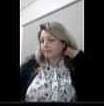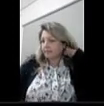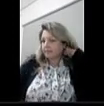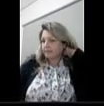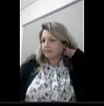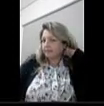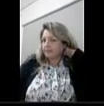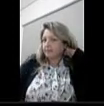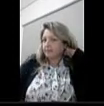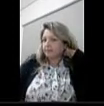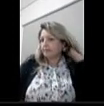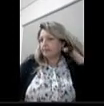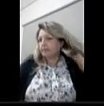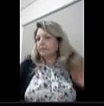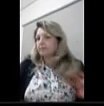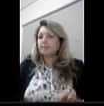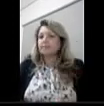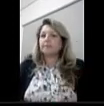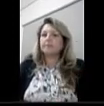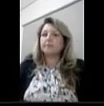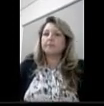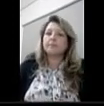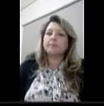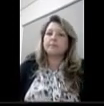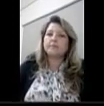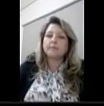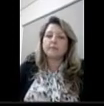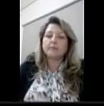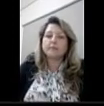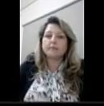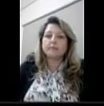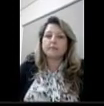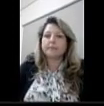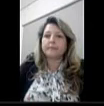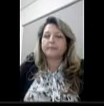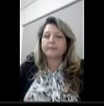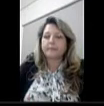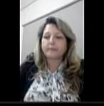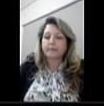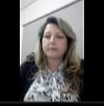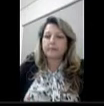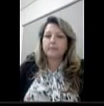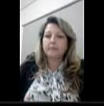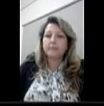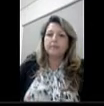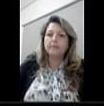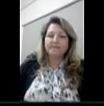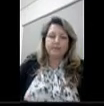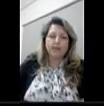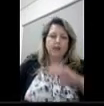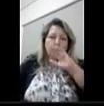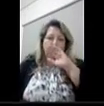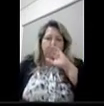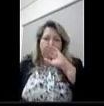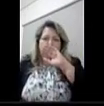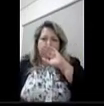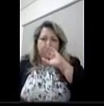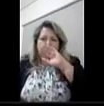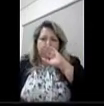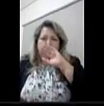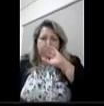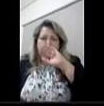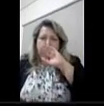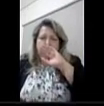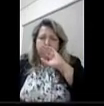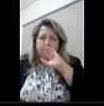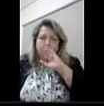e tem essa capacidade de identificação das informações mais relevantes, o que tem mais probabilidade de cair